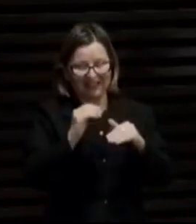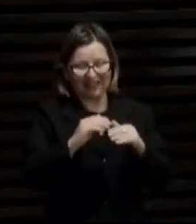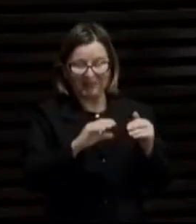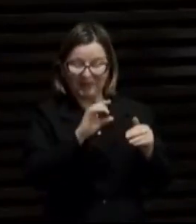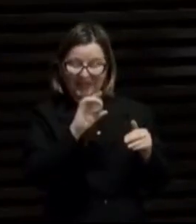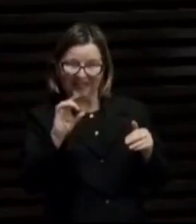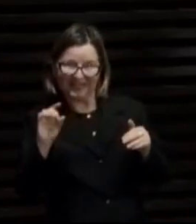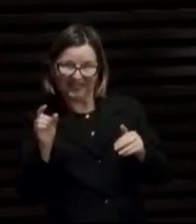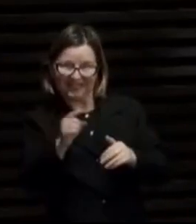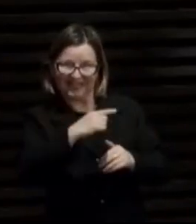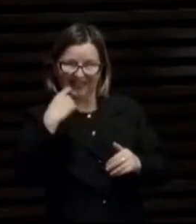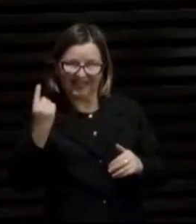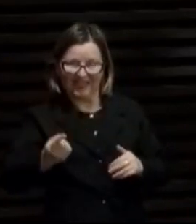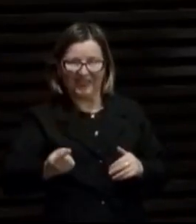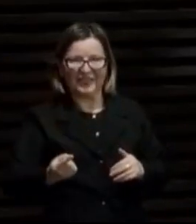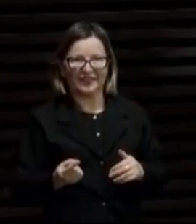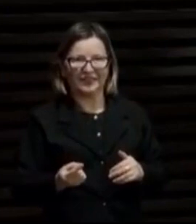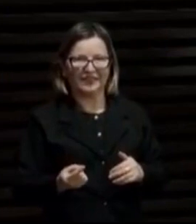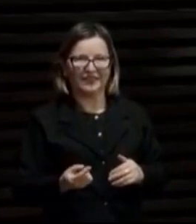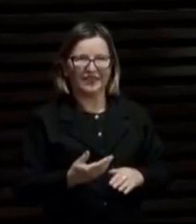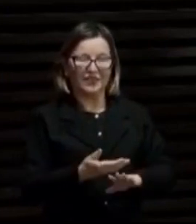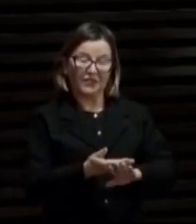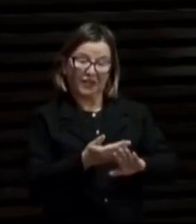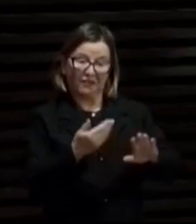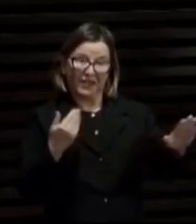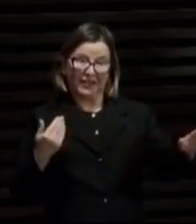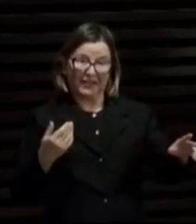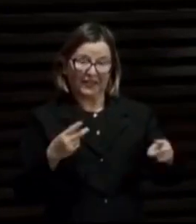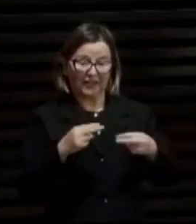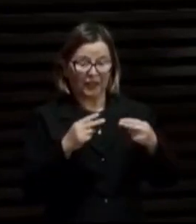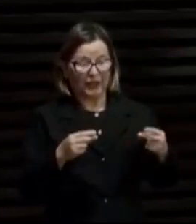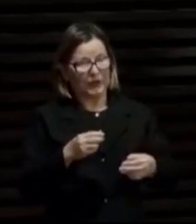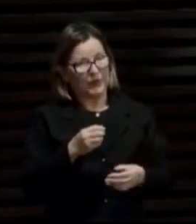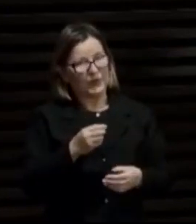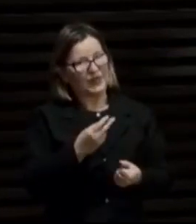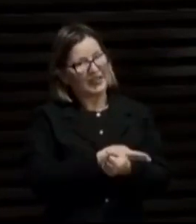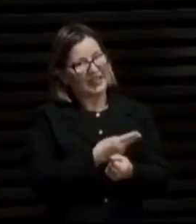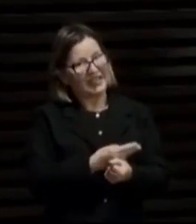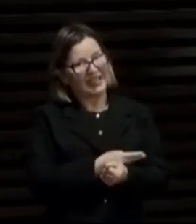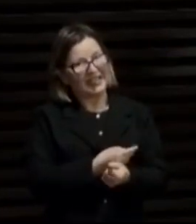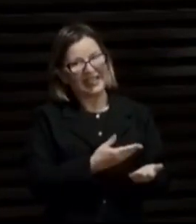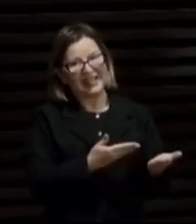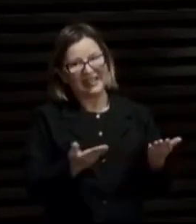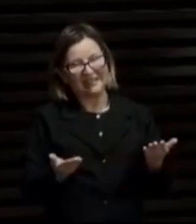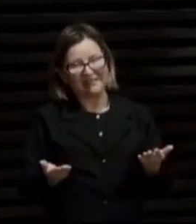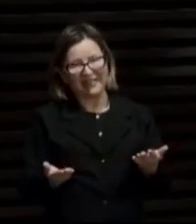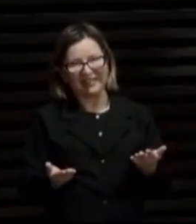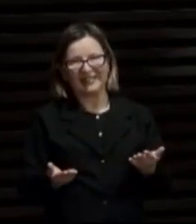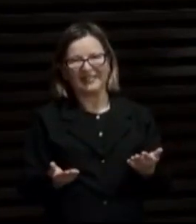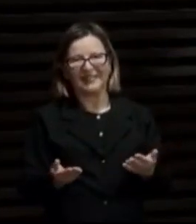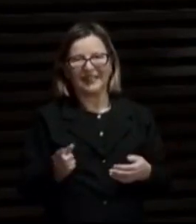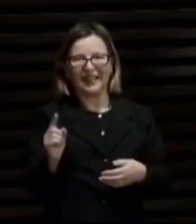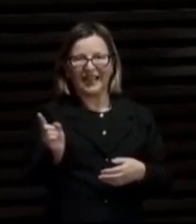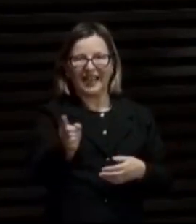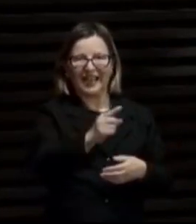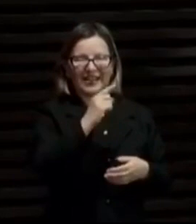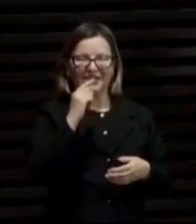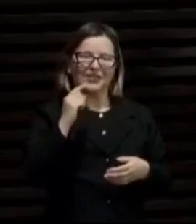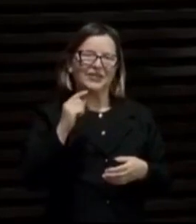nos afasta de Deus e nos levando a ser mais parecidos, conformados à pessoa de